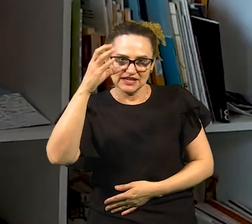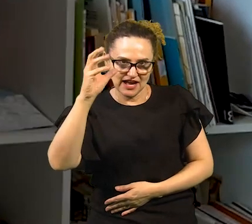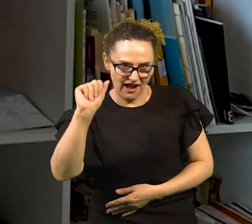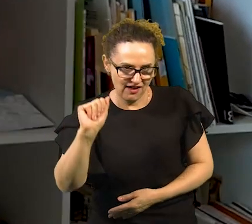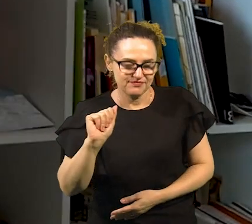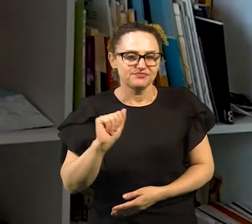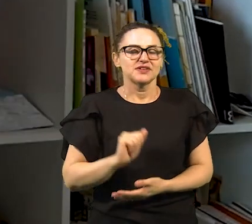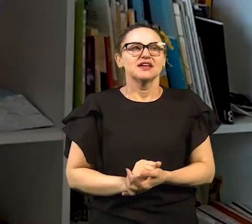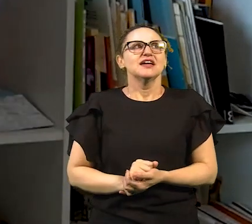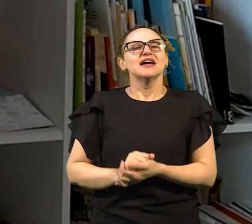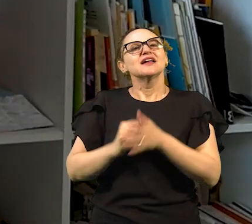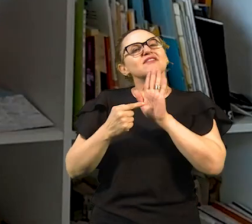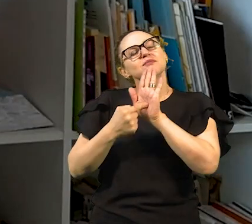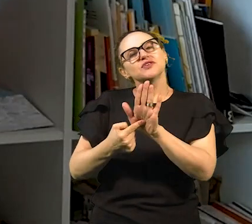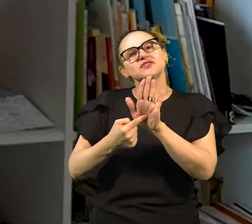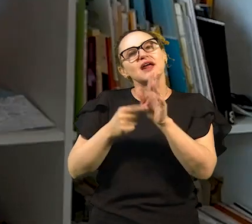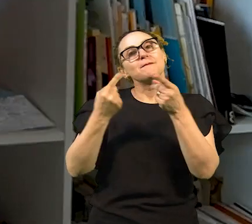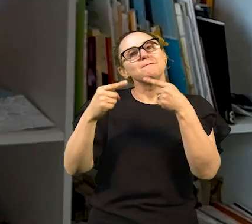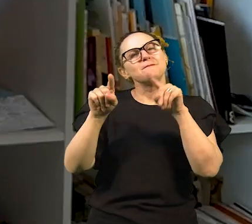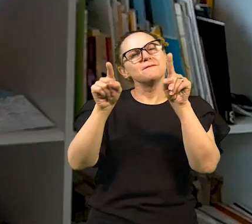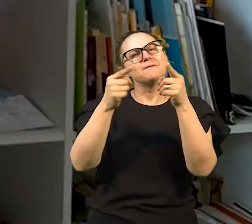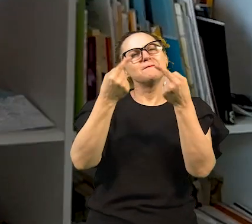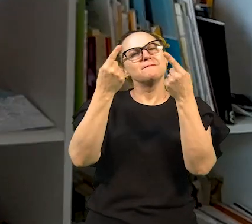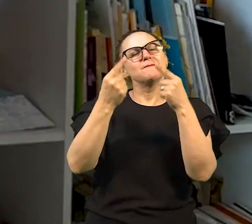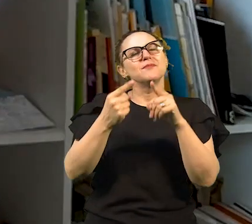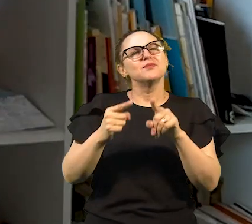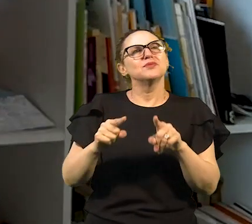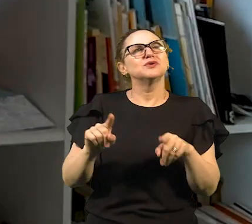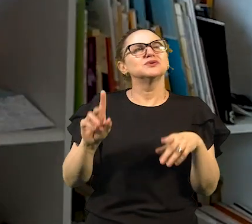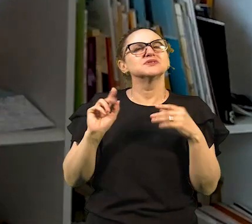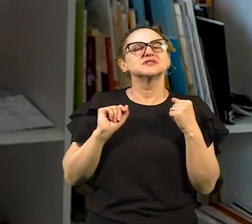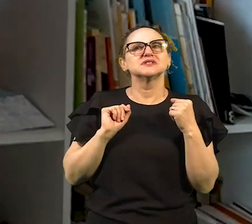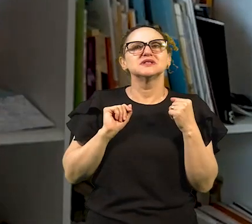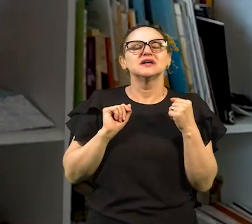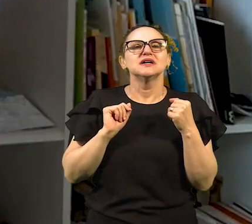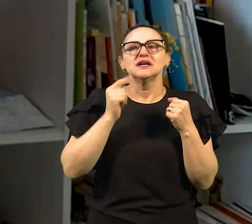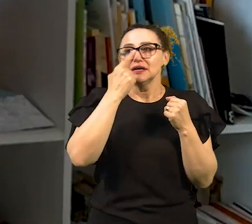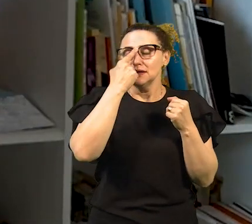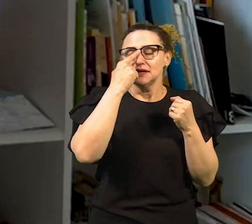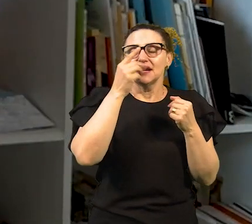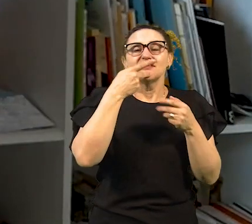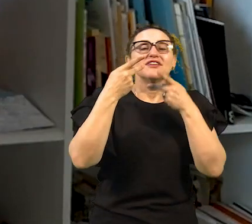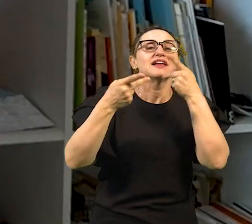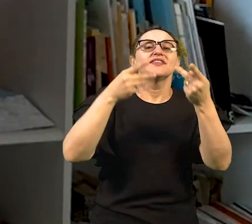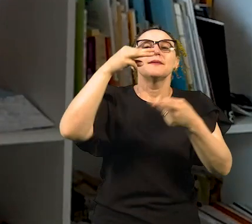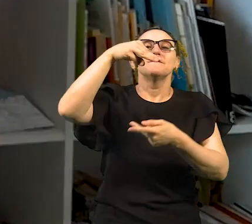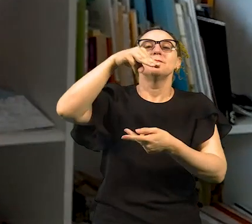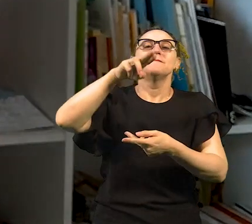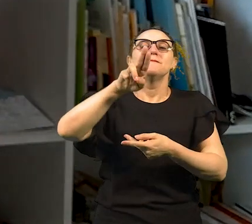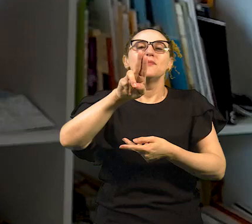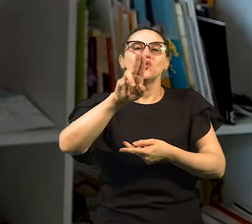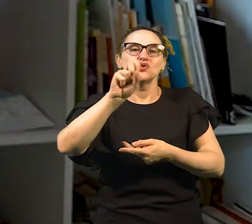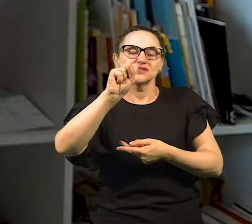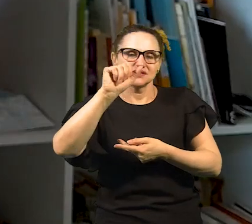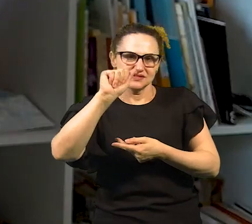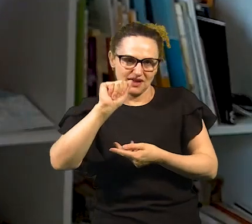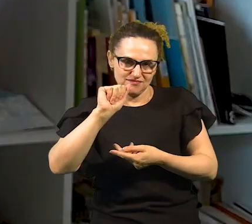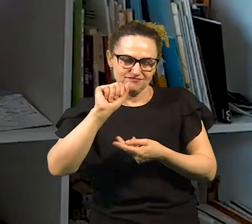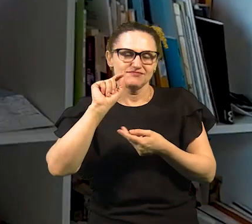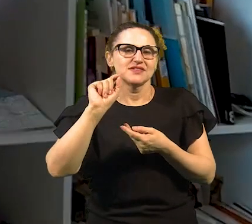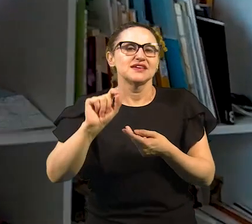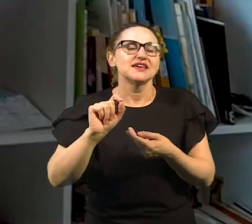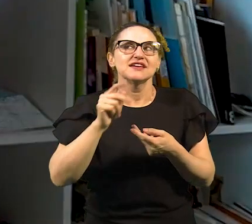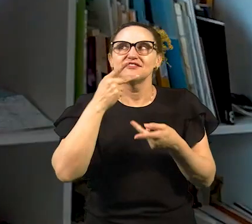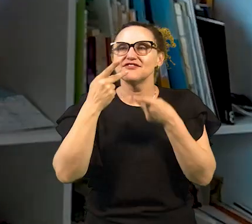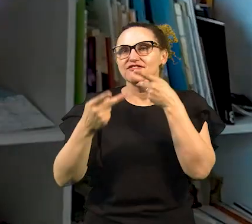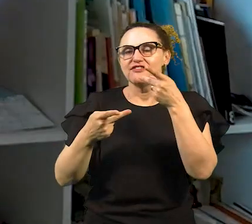ideia dessa busca da universalidade no poema A Musa Impassível. E um dos versos do poema vai dizer o seguinte: em